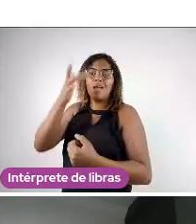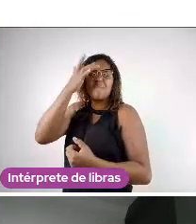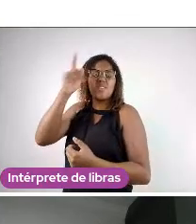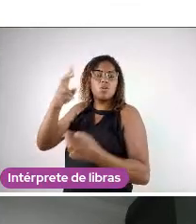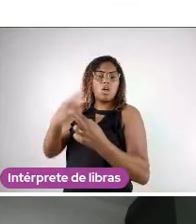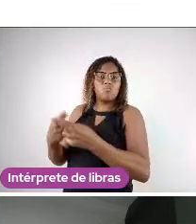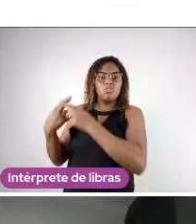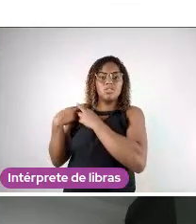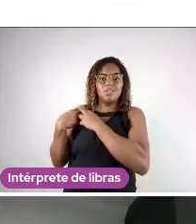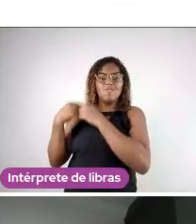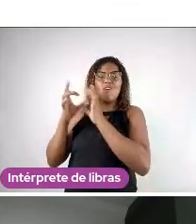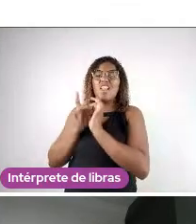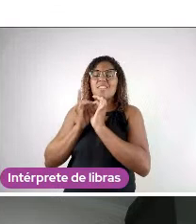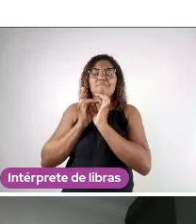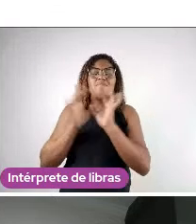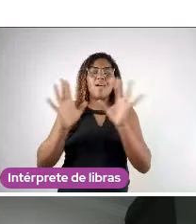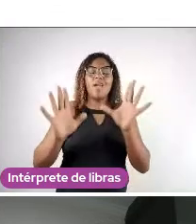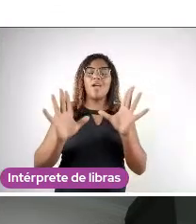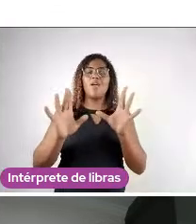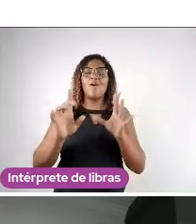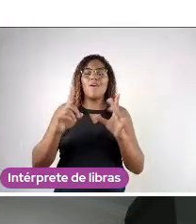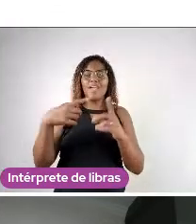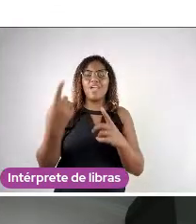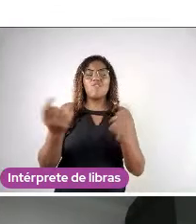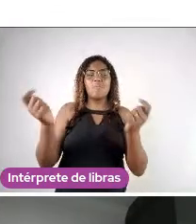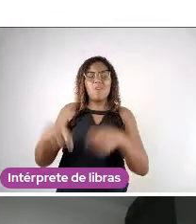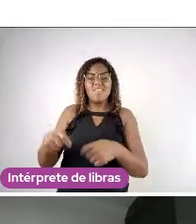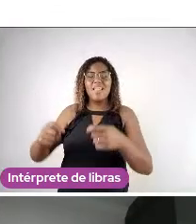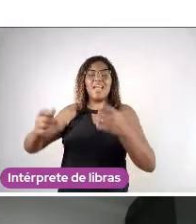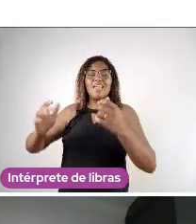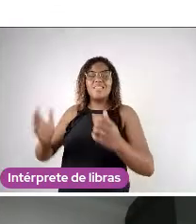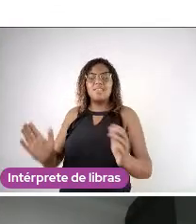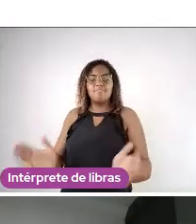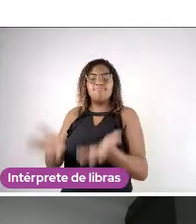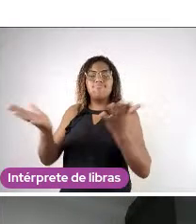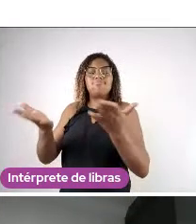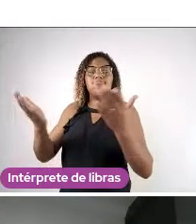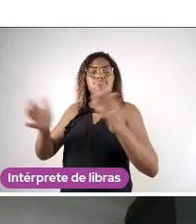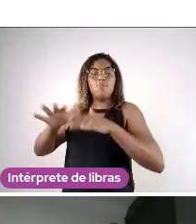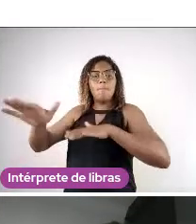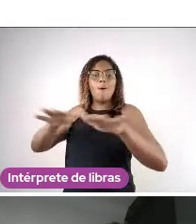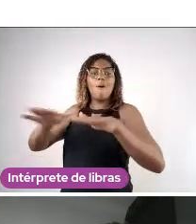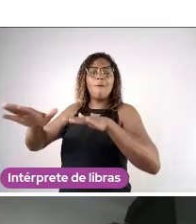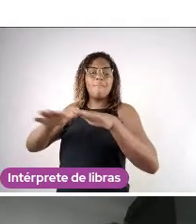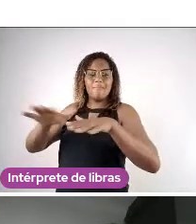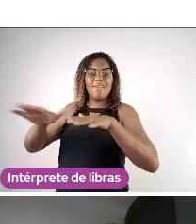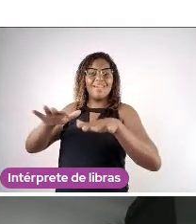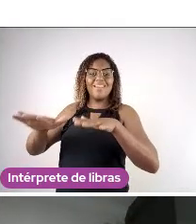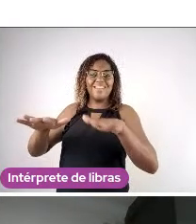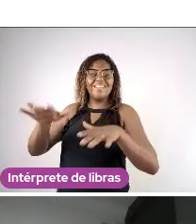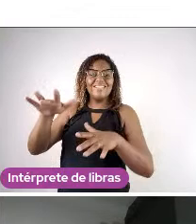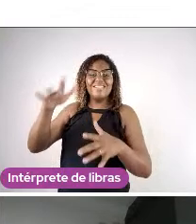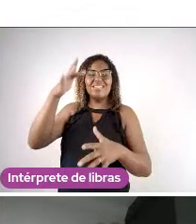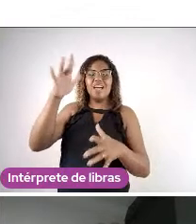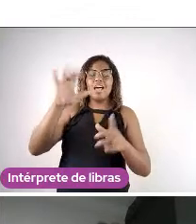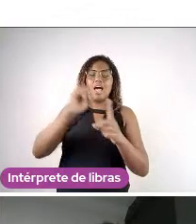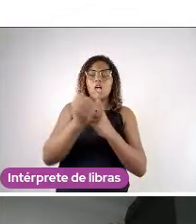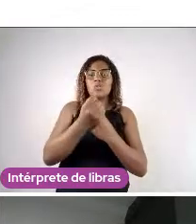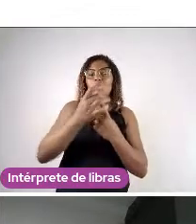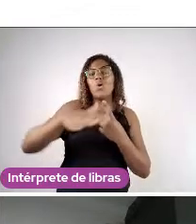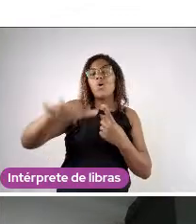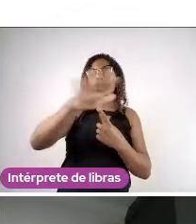abriu espaço para que a década, então, pautasse essa frente e começasse a mobilizar o público